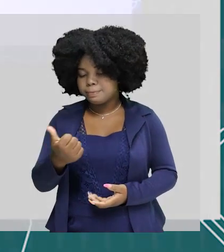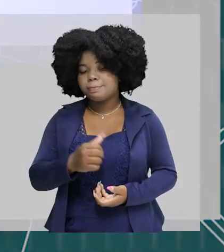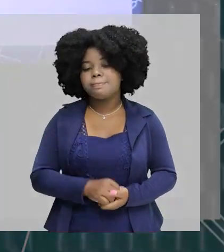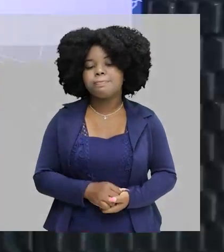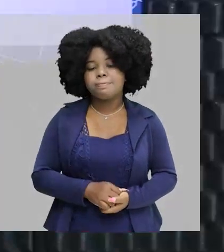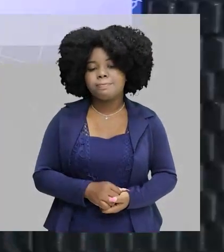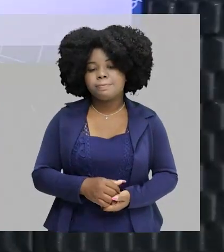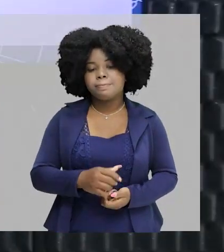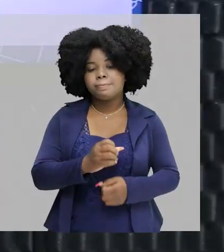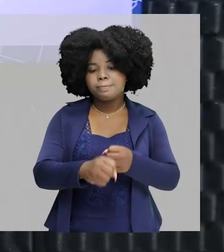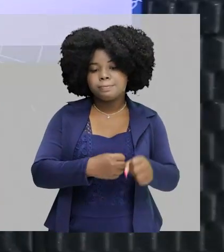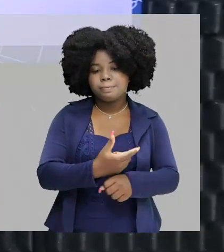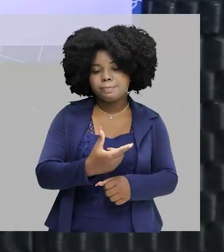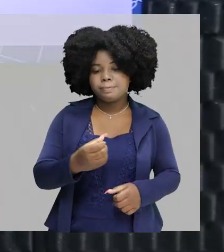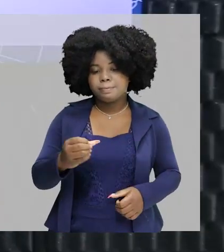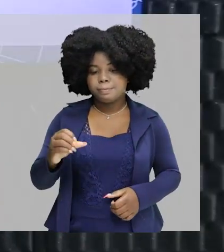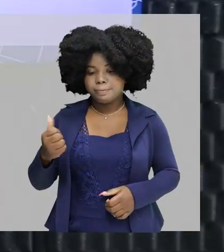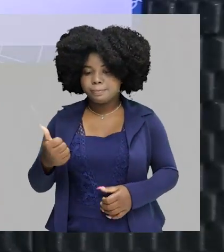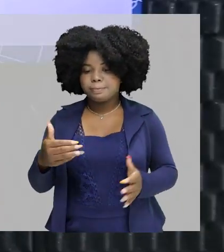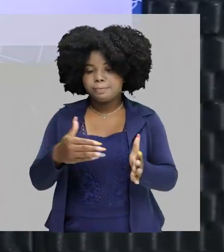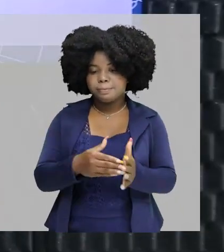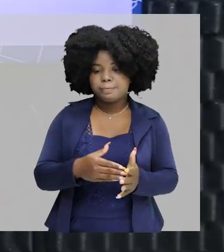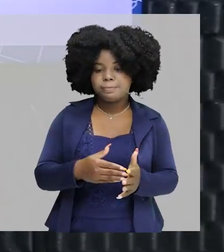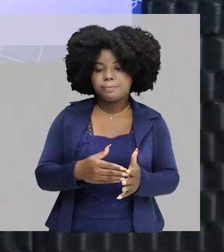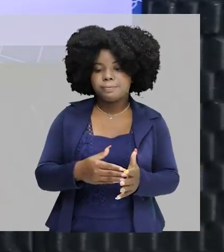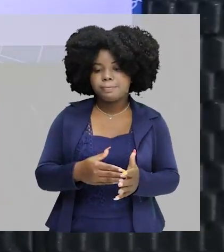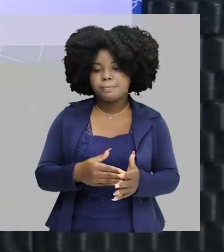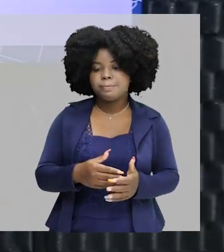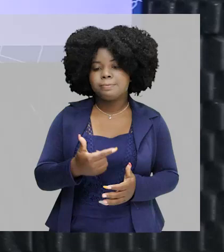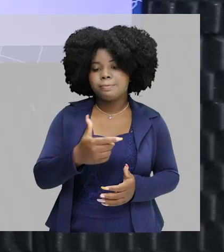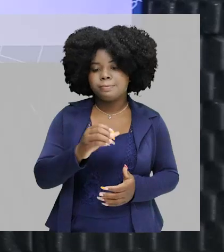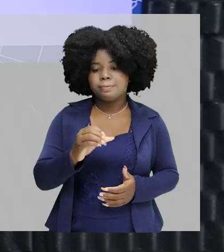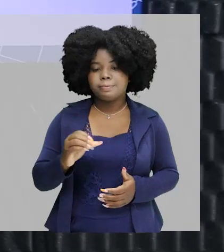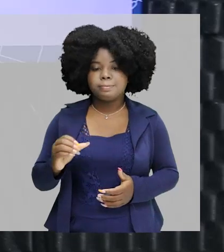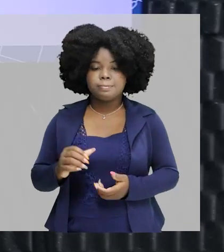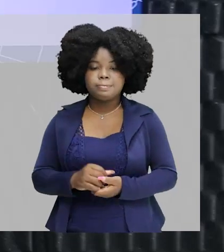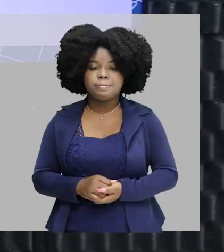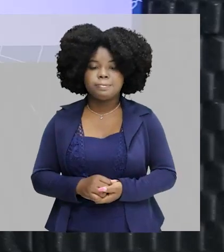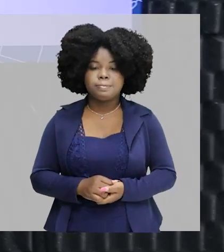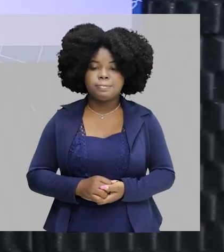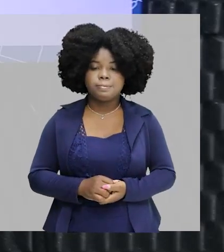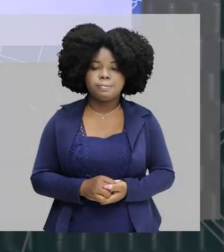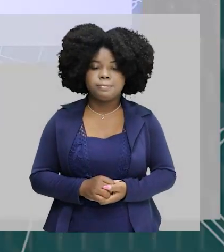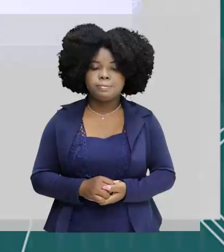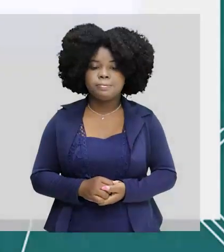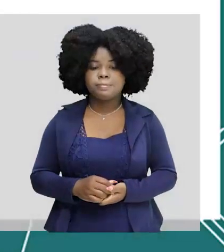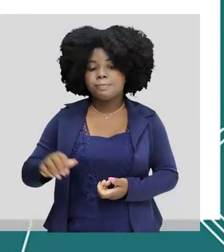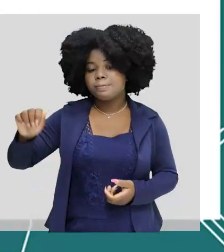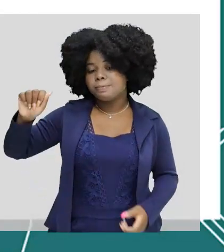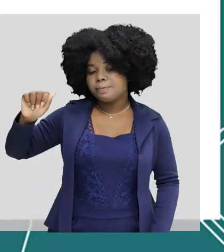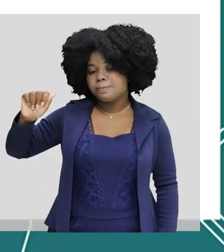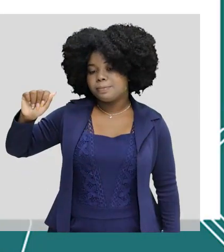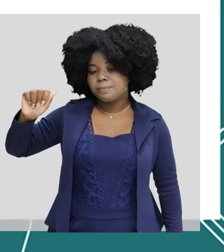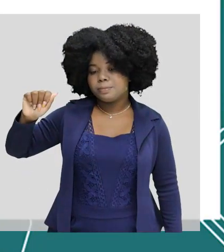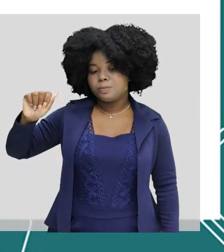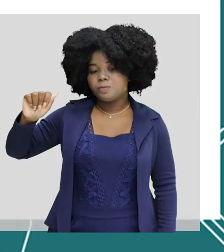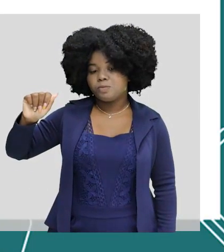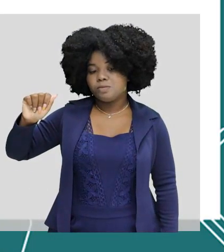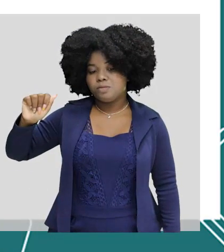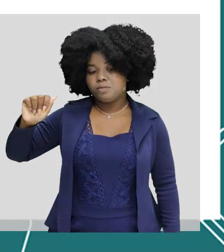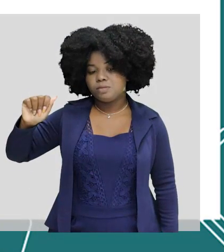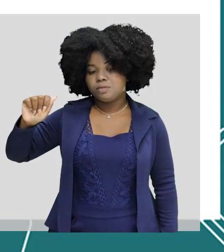que vai de 2001, né, até aí 2100, tá? Letra A, diminuição da taxa de